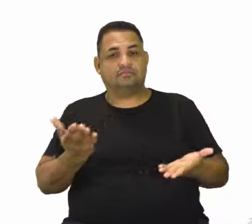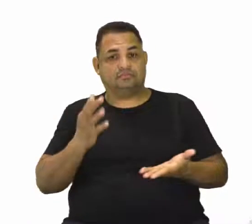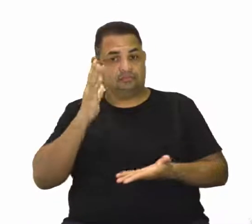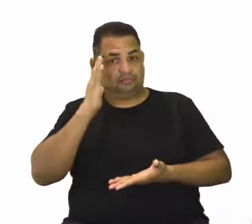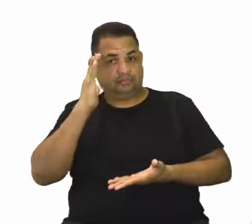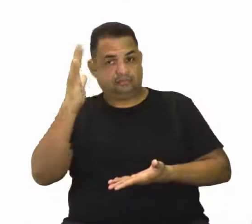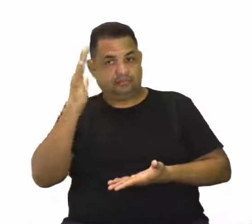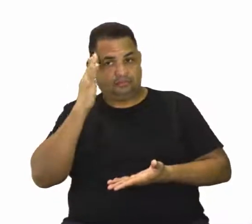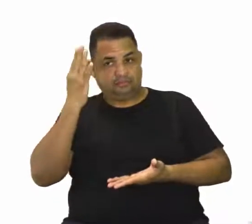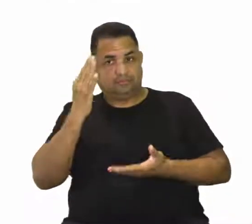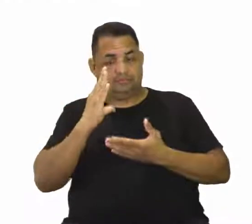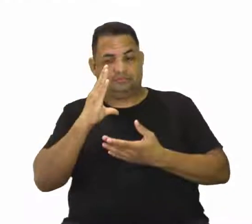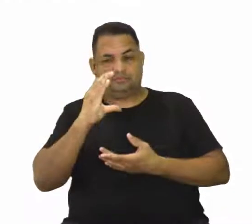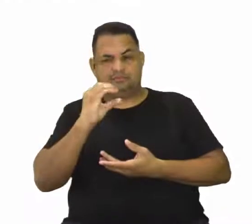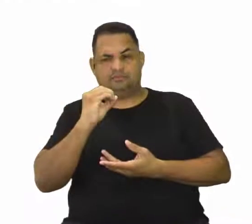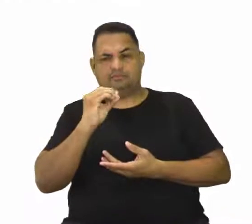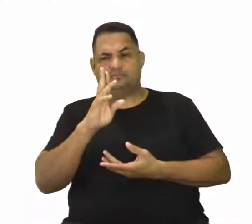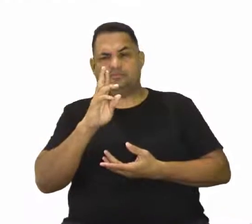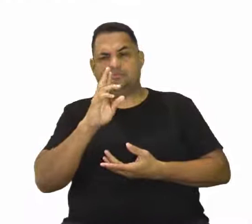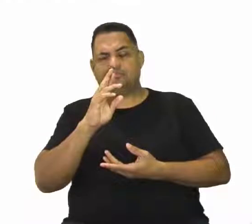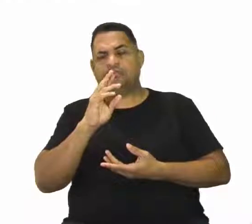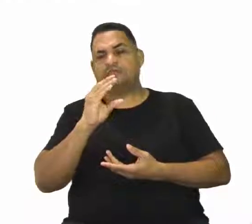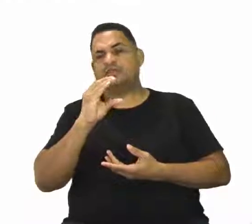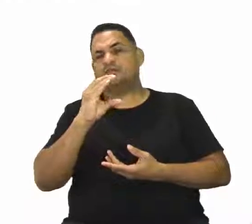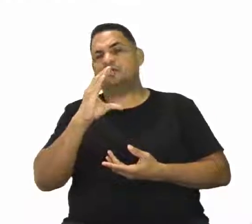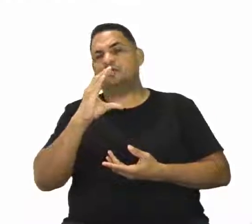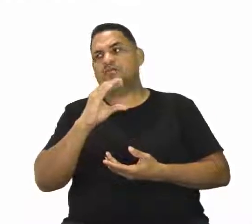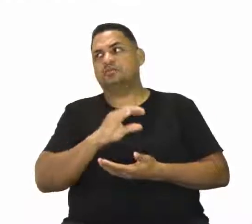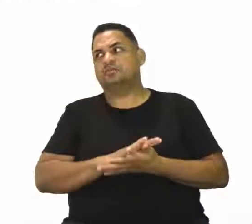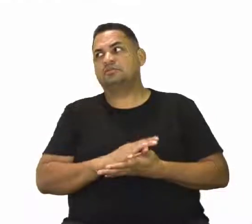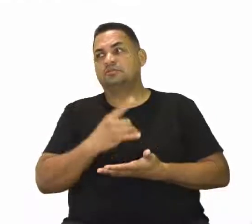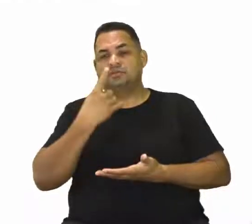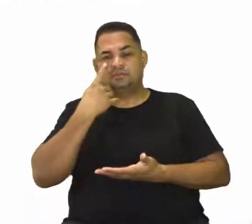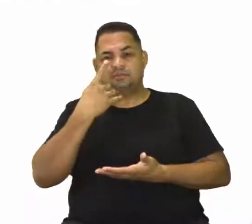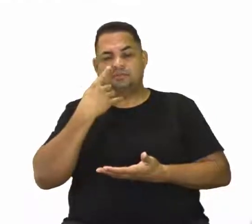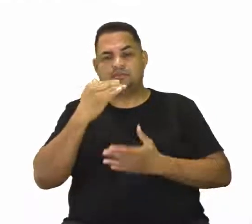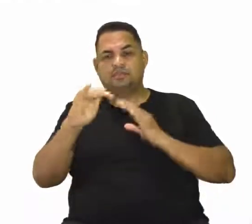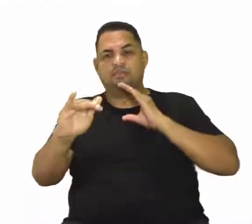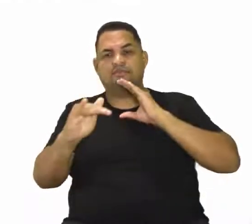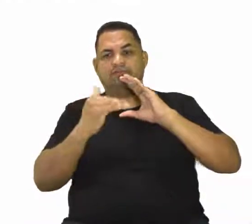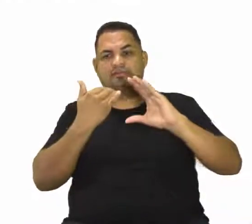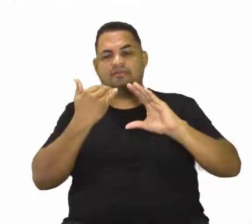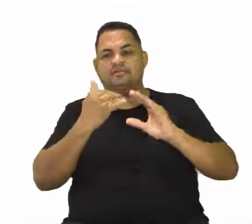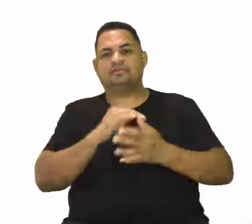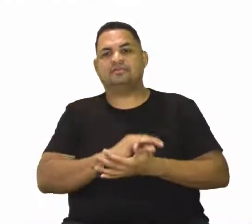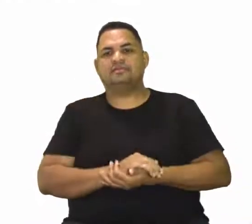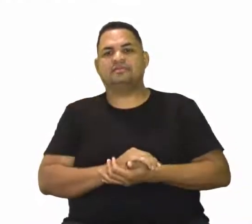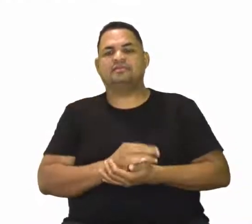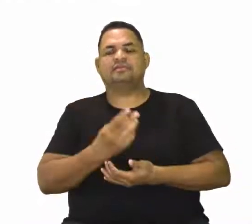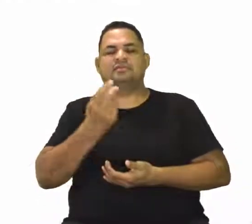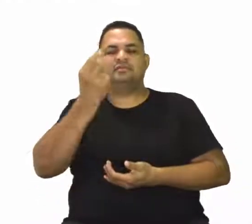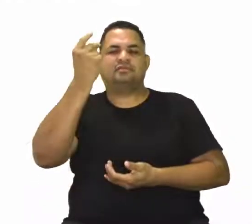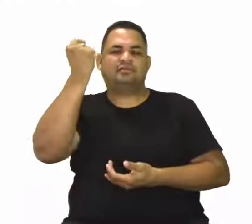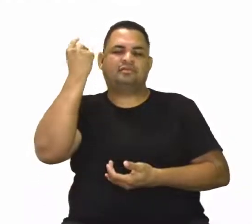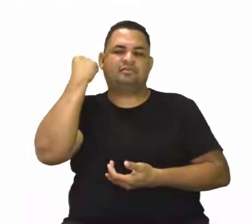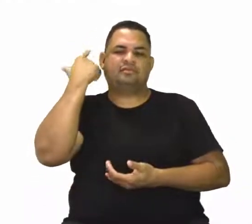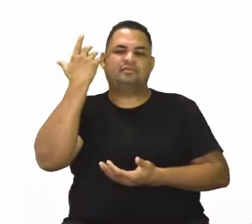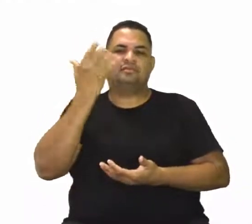as teorias é um jogo Logo ver se o cara já mandou né antigamente